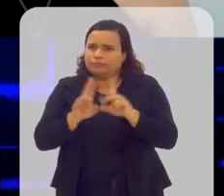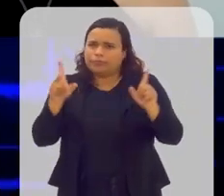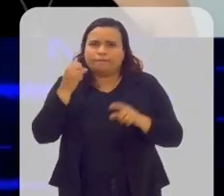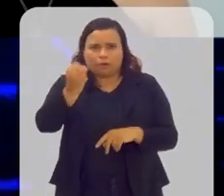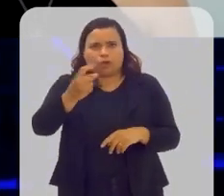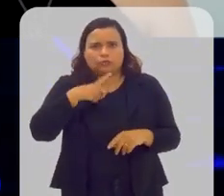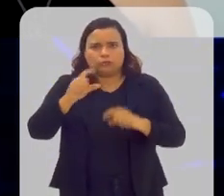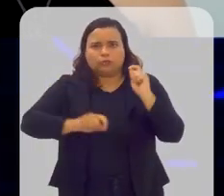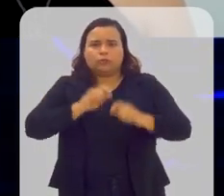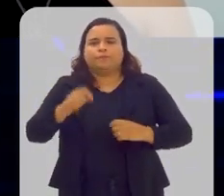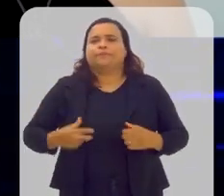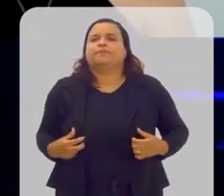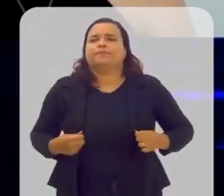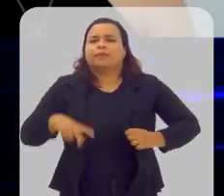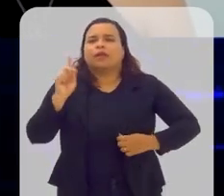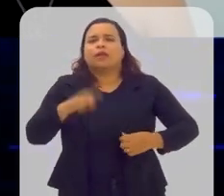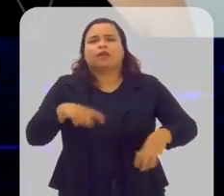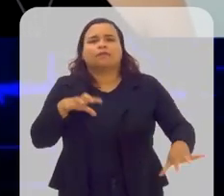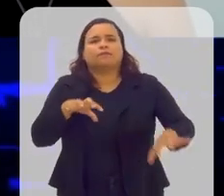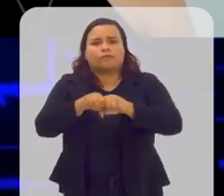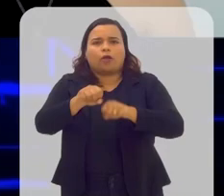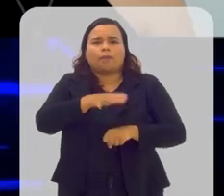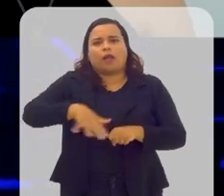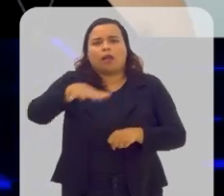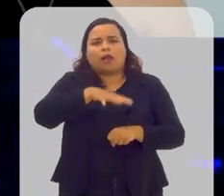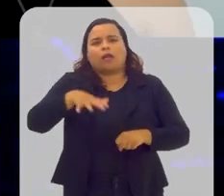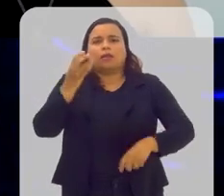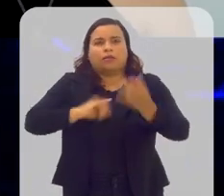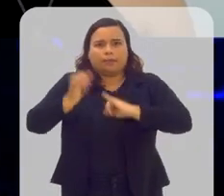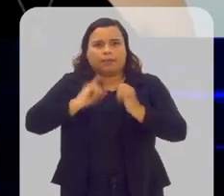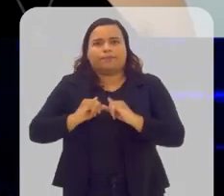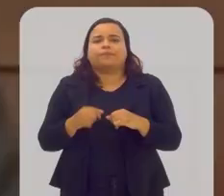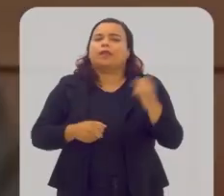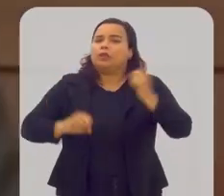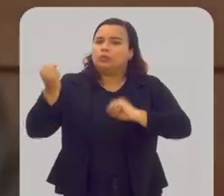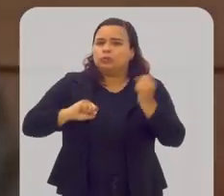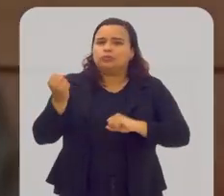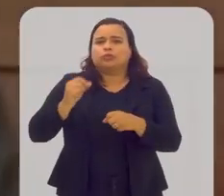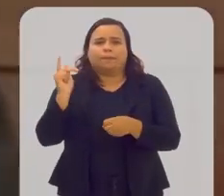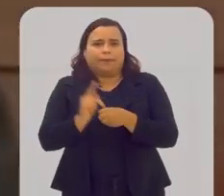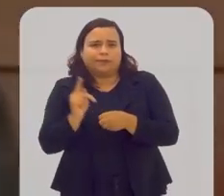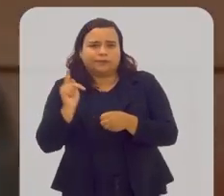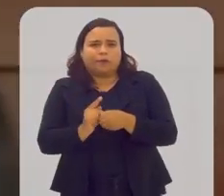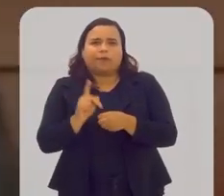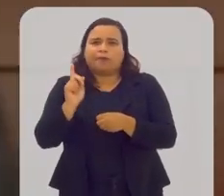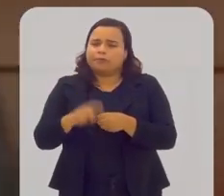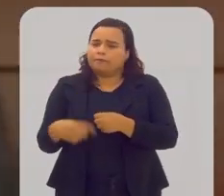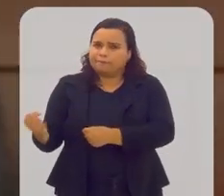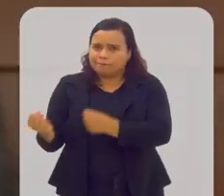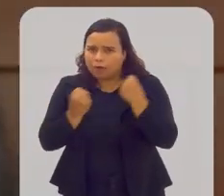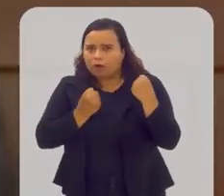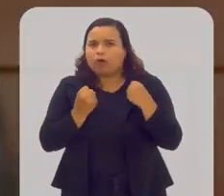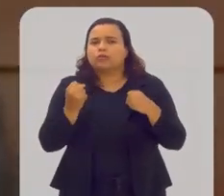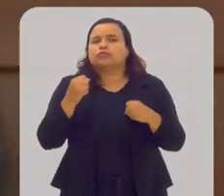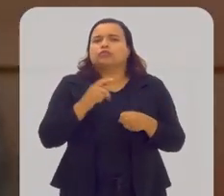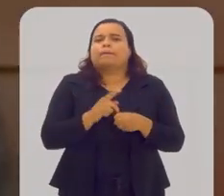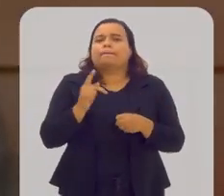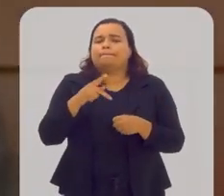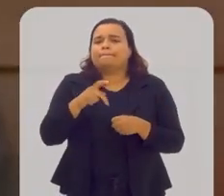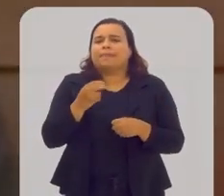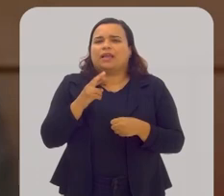um diferencial muito grande, que é a formação da área da química. Como a indústria de petróleo ela é muito forte,